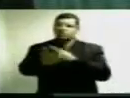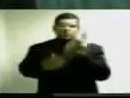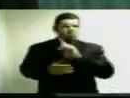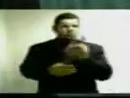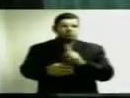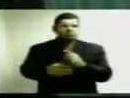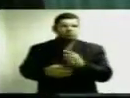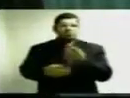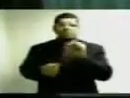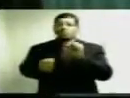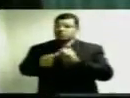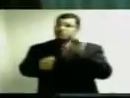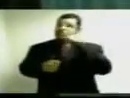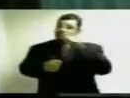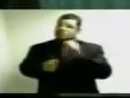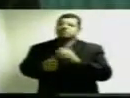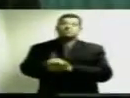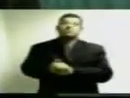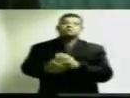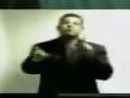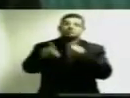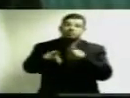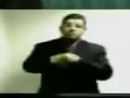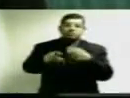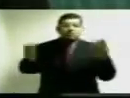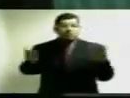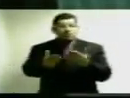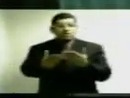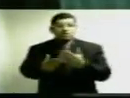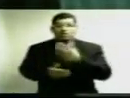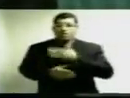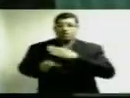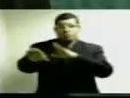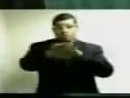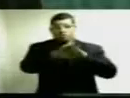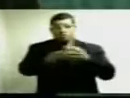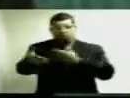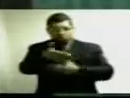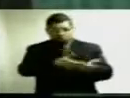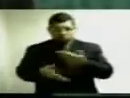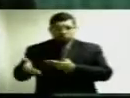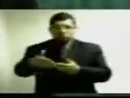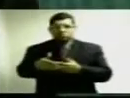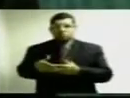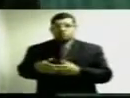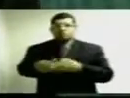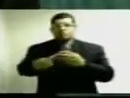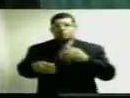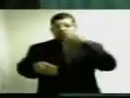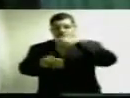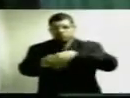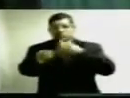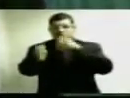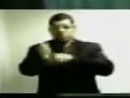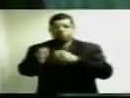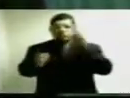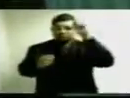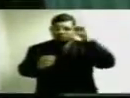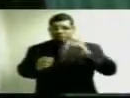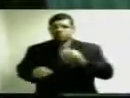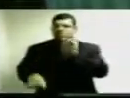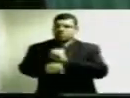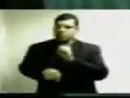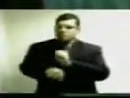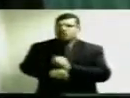não. E faço também o mesmo apelo em relação à extinção do voto secreto. Essa história de